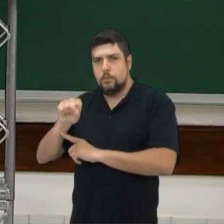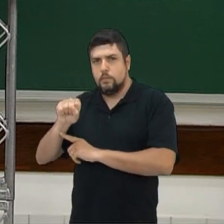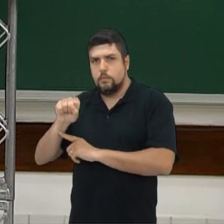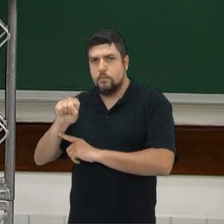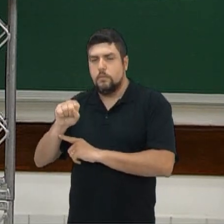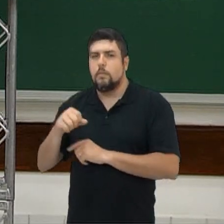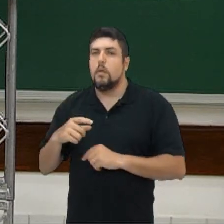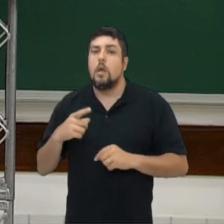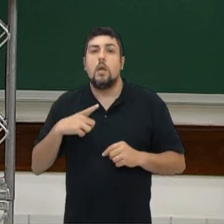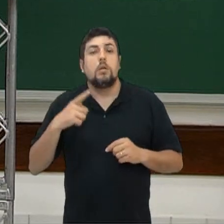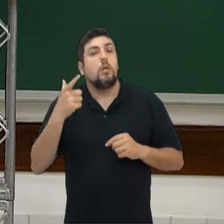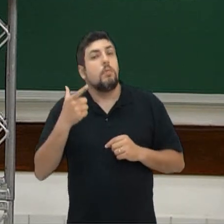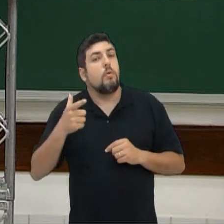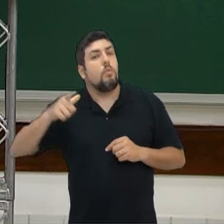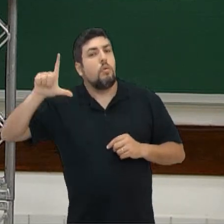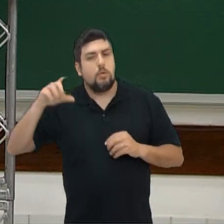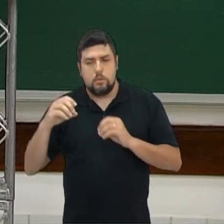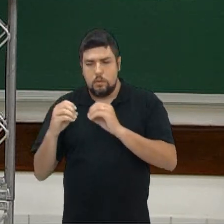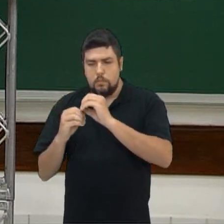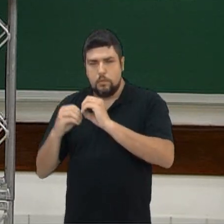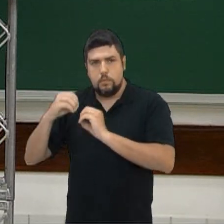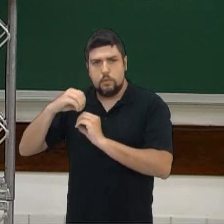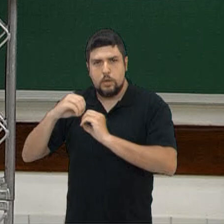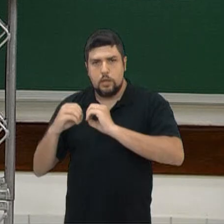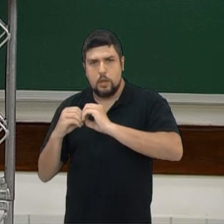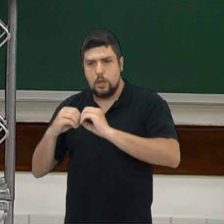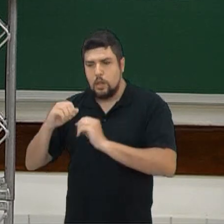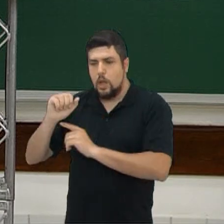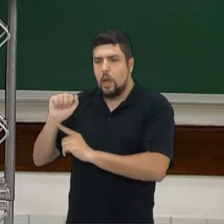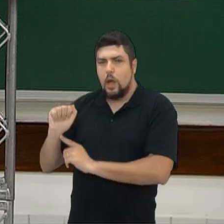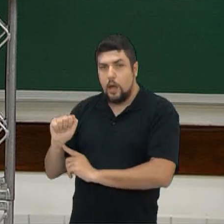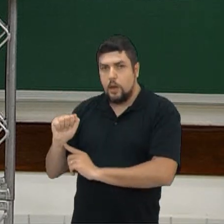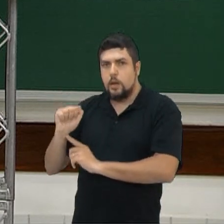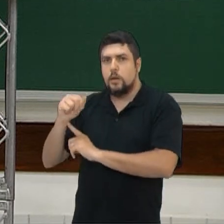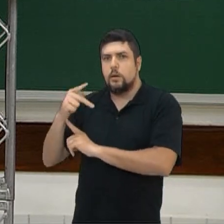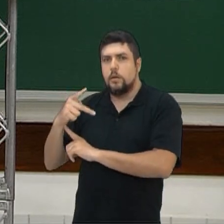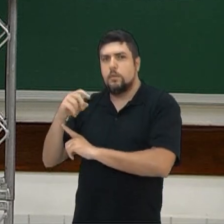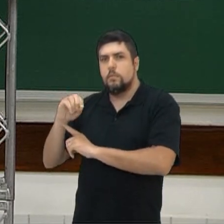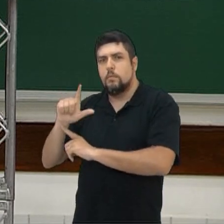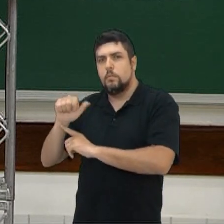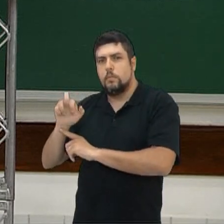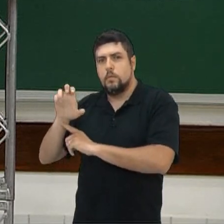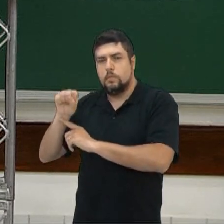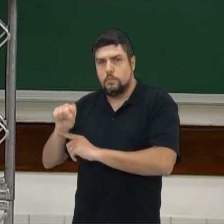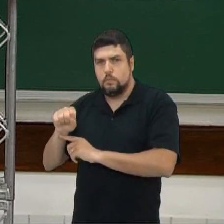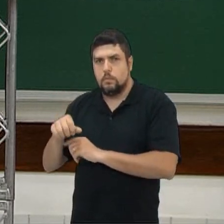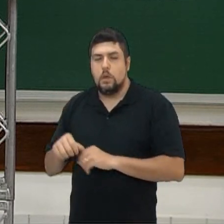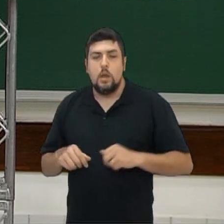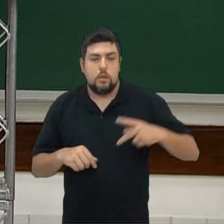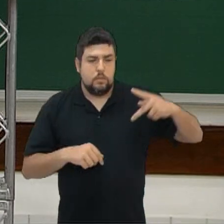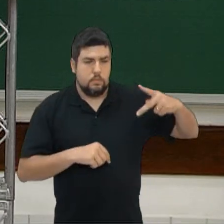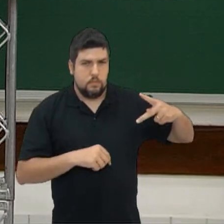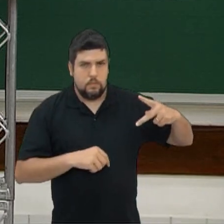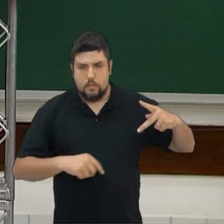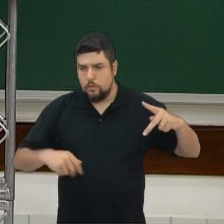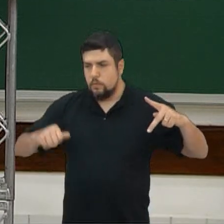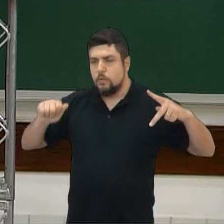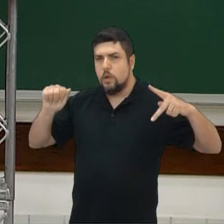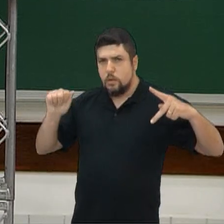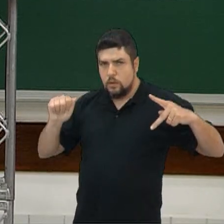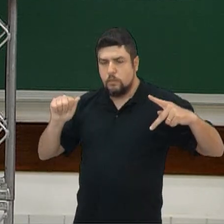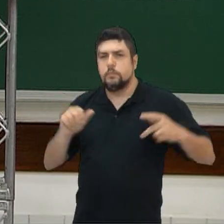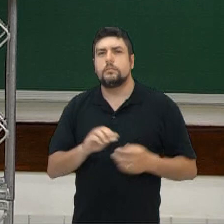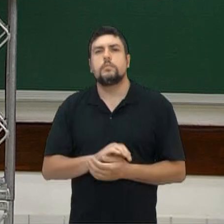moléculas que nós chamamos de moléculas apolares. Essa questão de polar e apolar, ela está